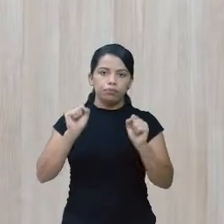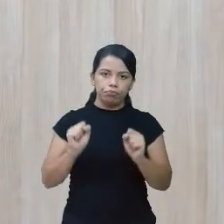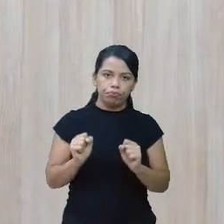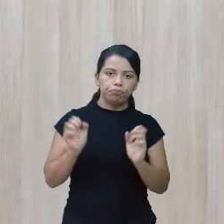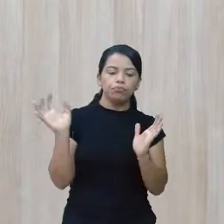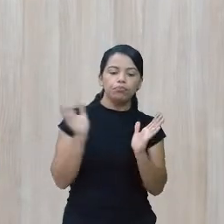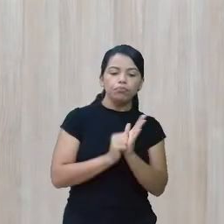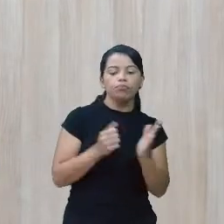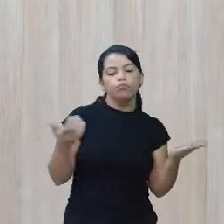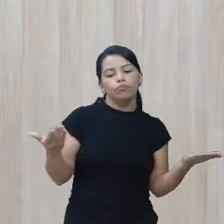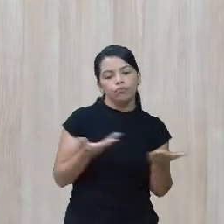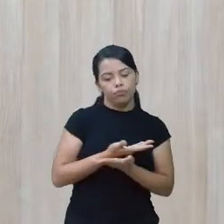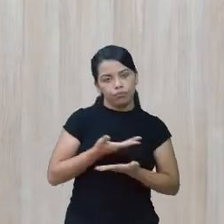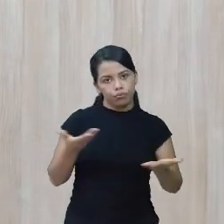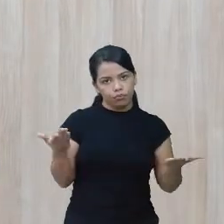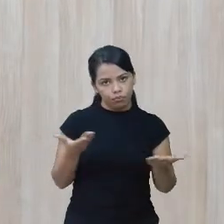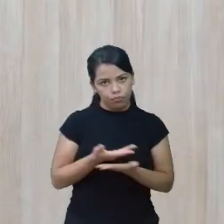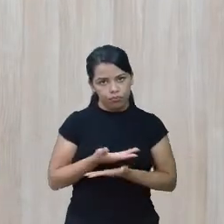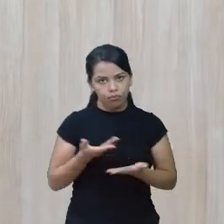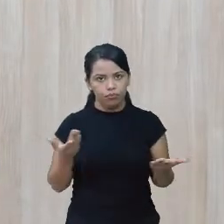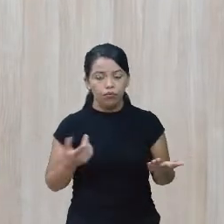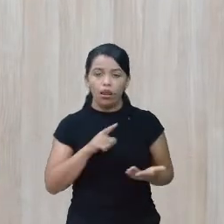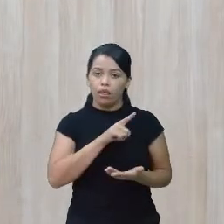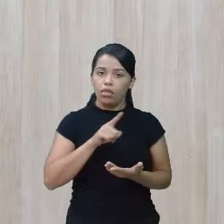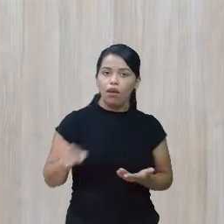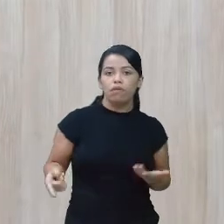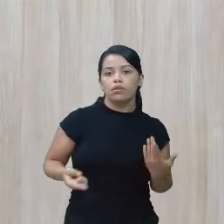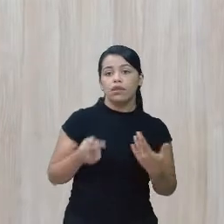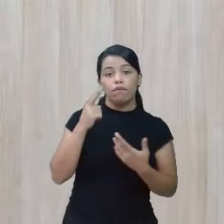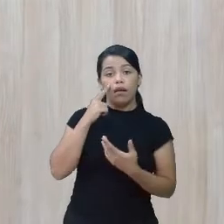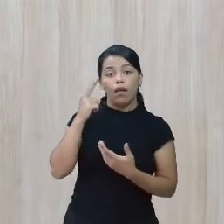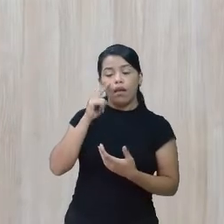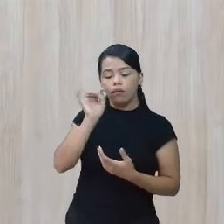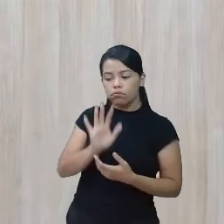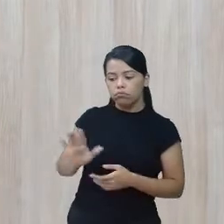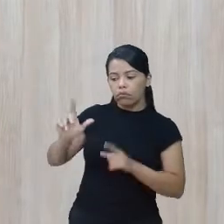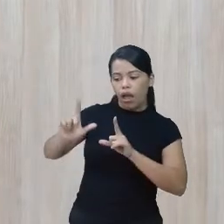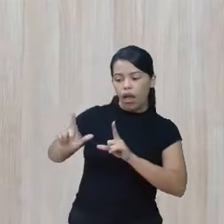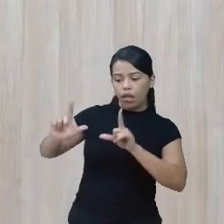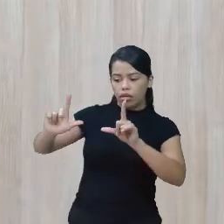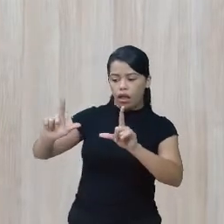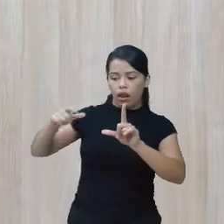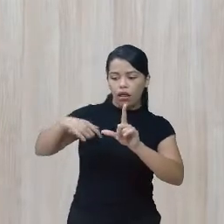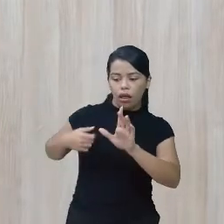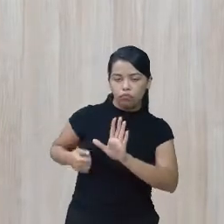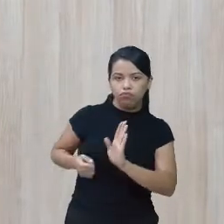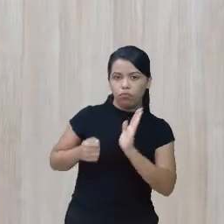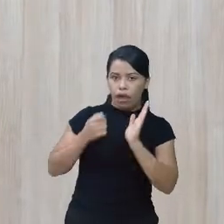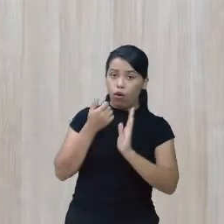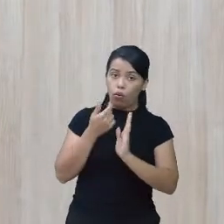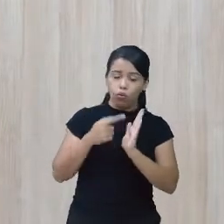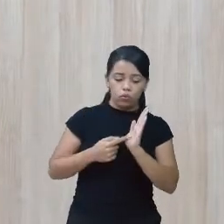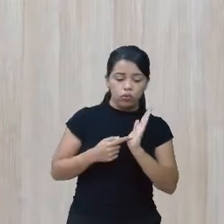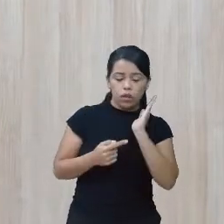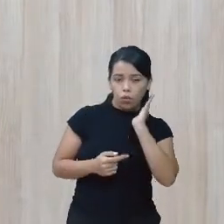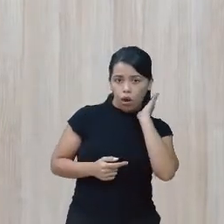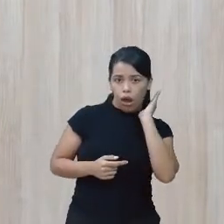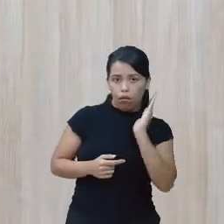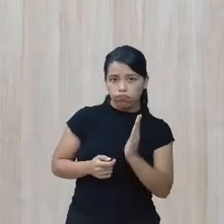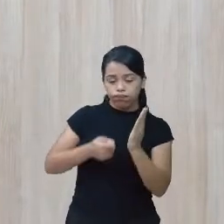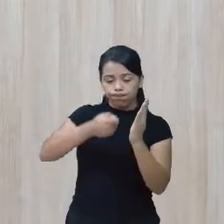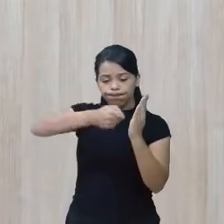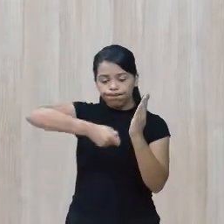nossa plataforma, que a gente vai poder interagir mais nas nossas aulas. E quem tem iOS vai ter um outro